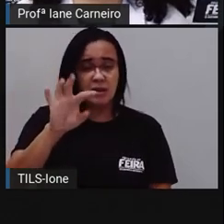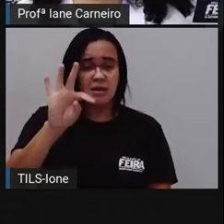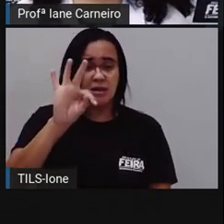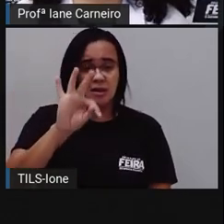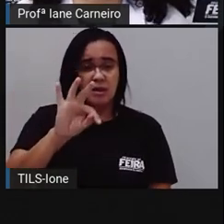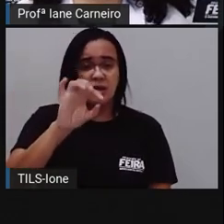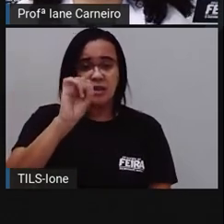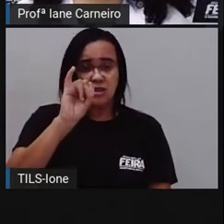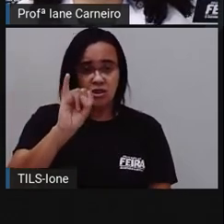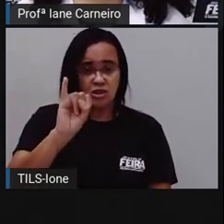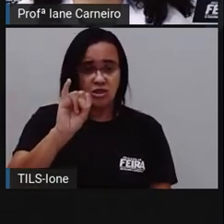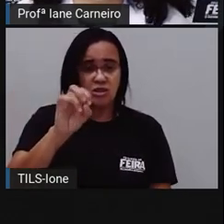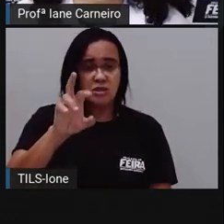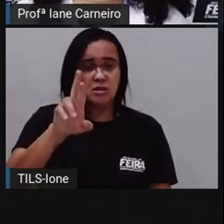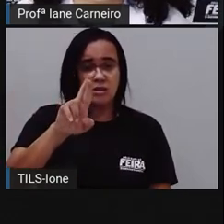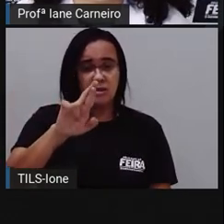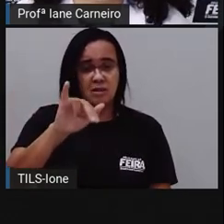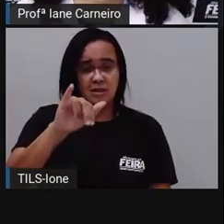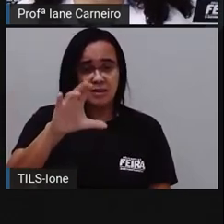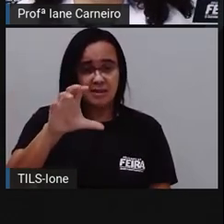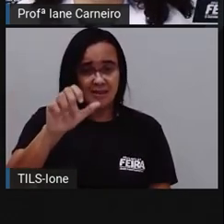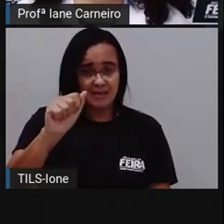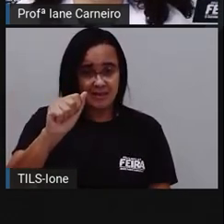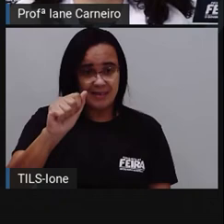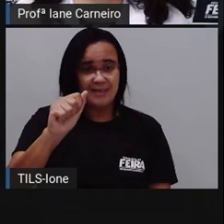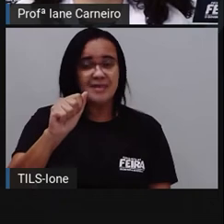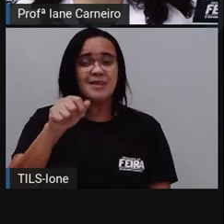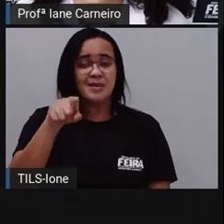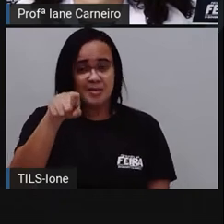Jaguatirica. Começa com o mesmo som. Olha só.